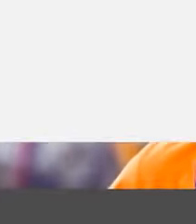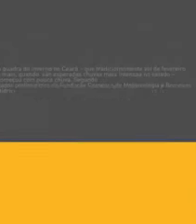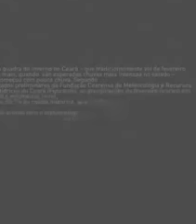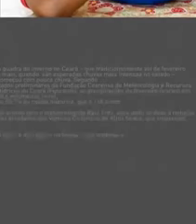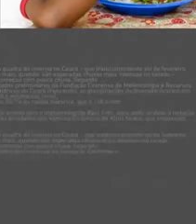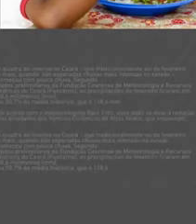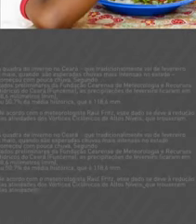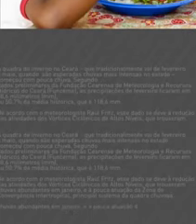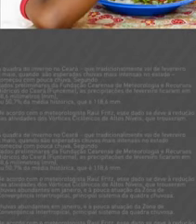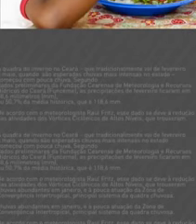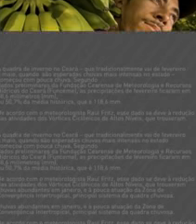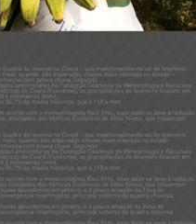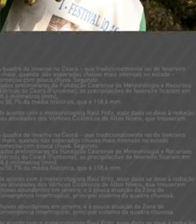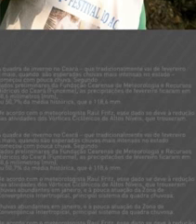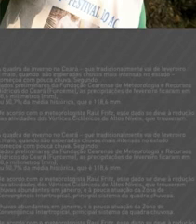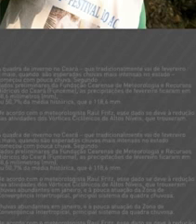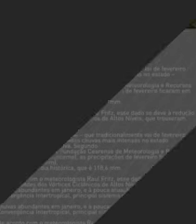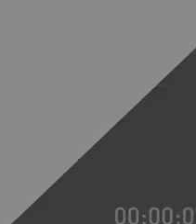C